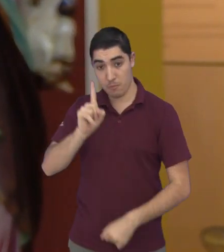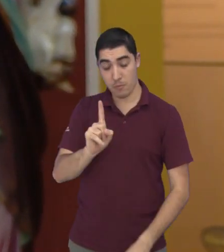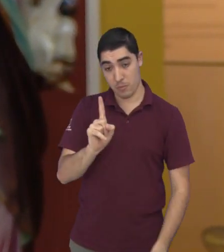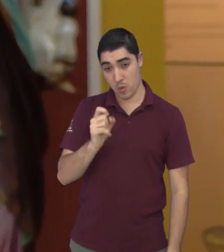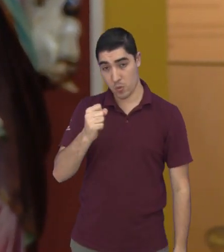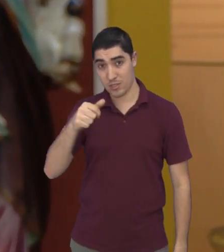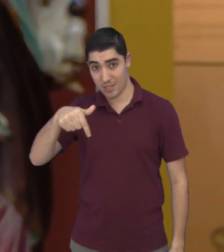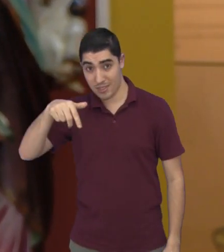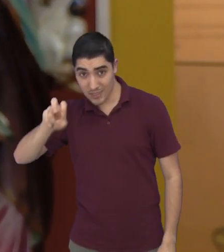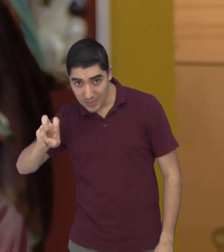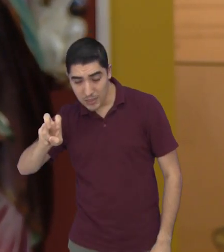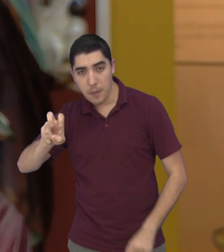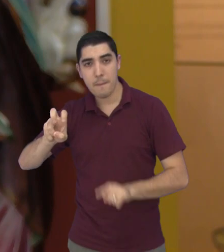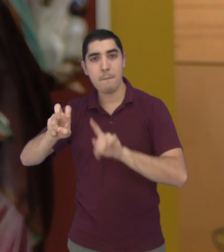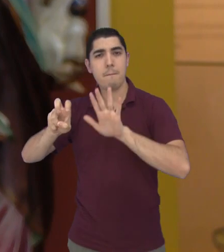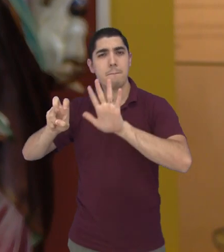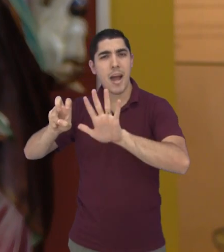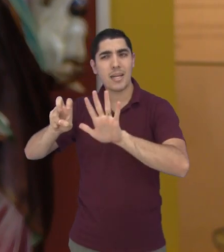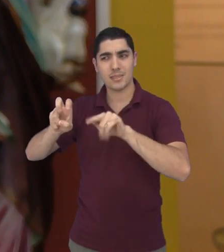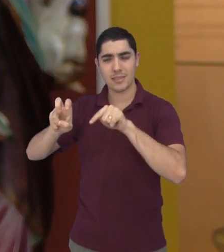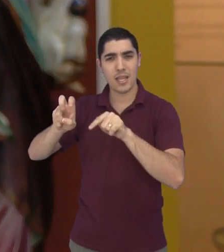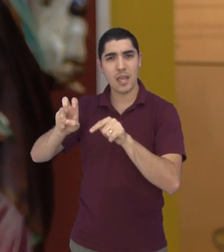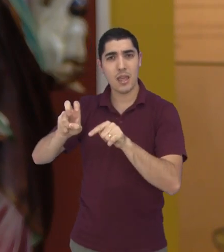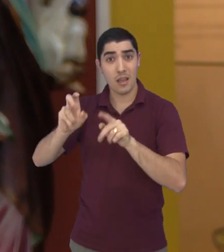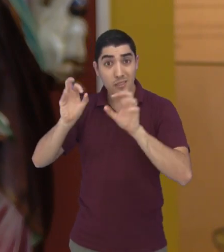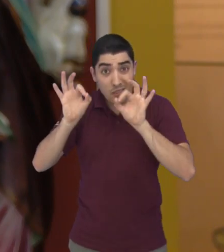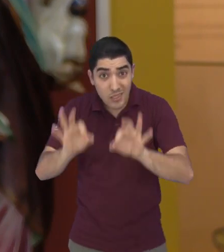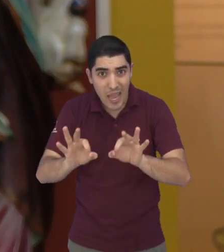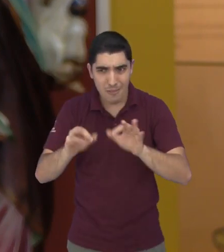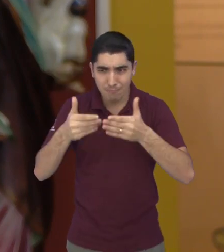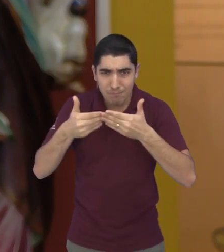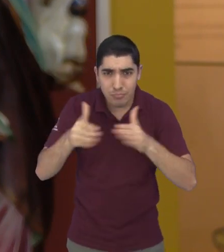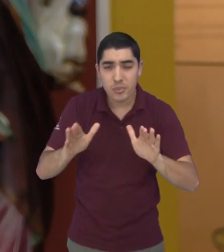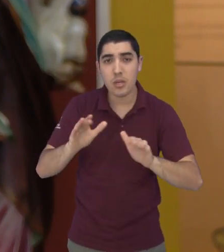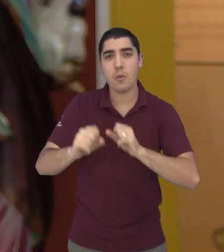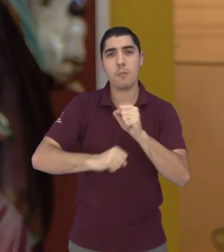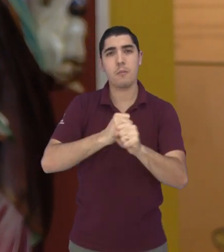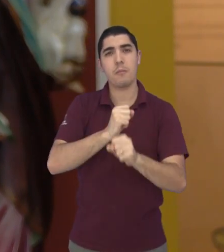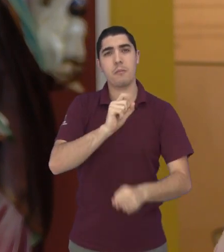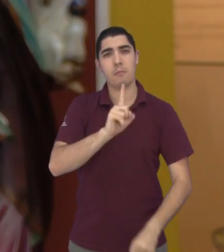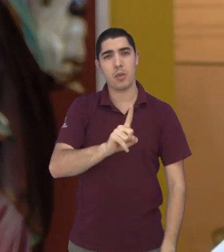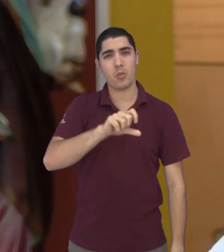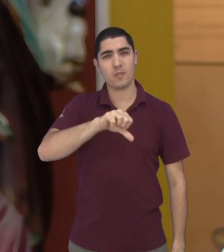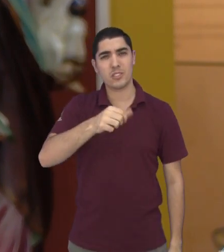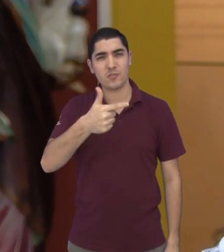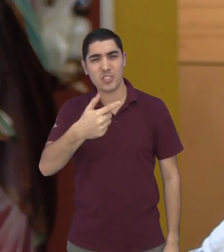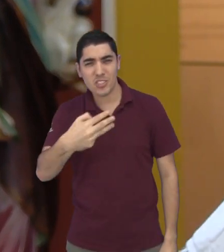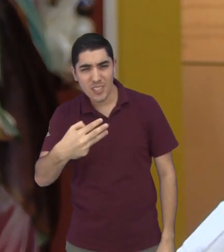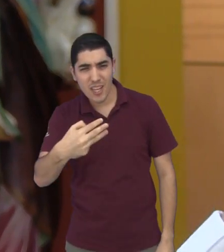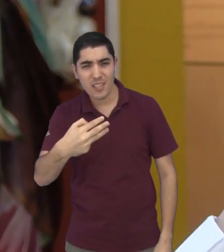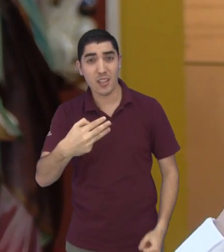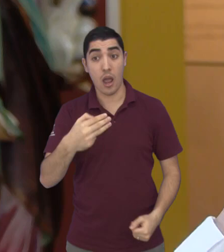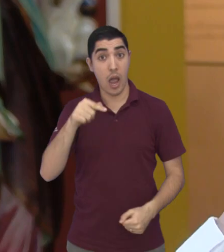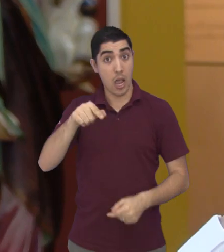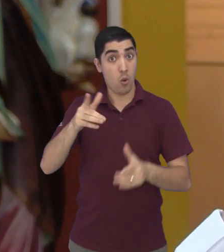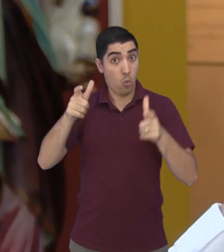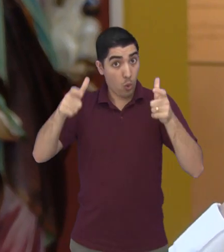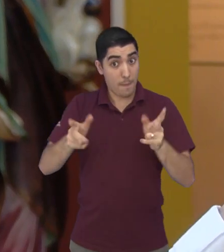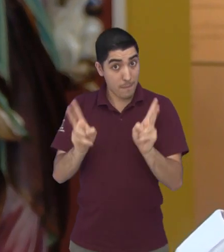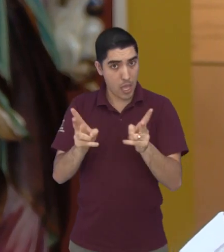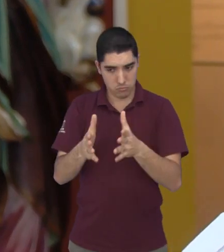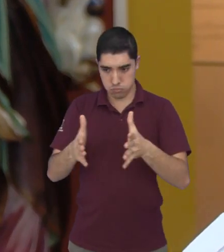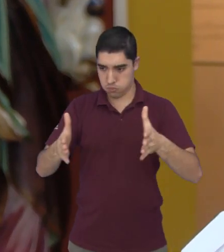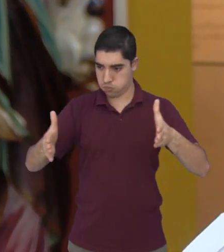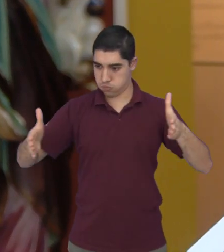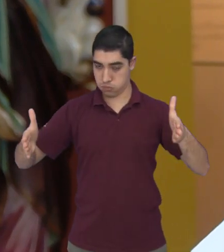1865, mas passou para a história o lançamento dele em 23, já com o tamanho original